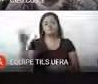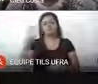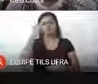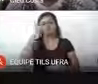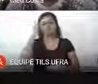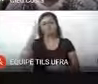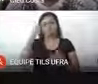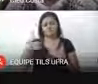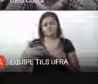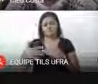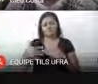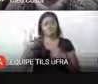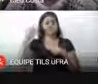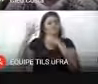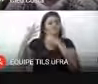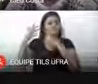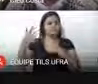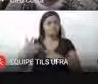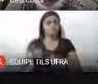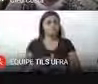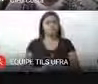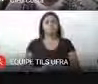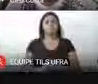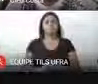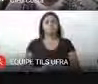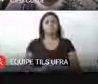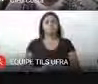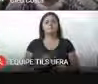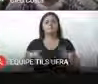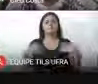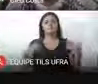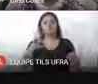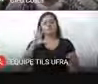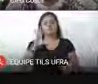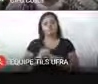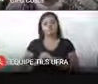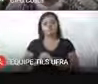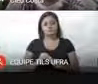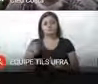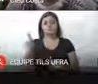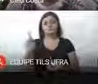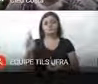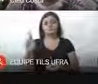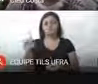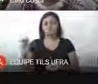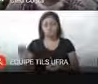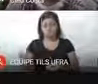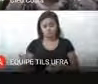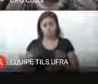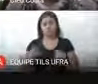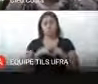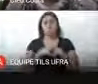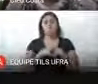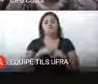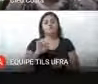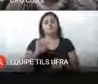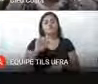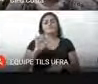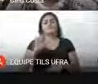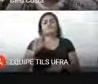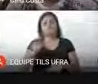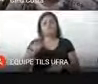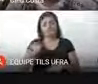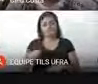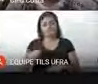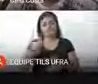longo do encontro. Então é isso, professor Regis, professora Flávia, muito obrigado e até